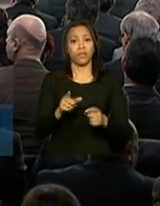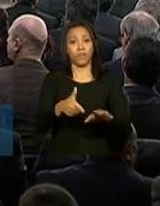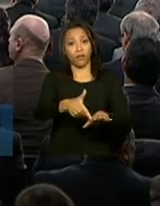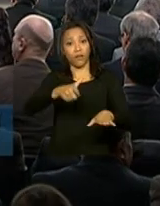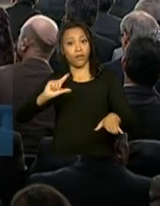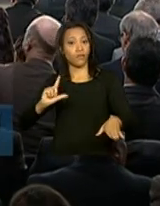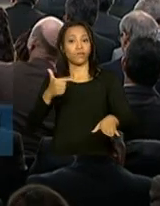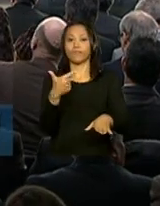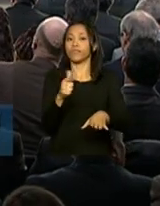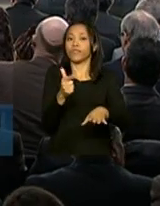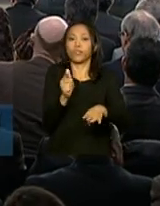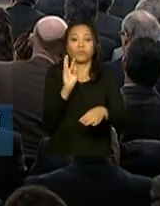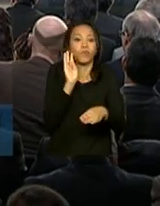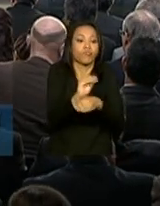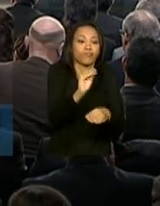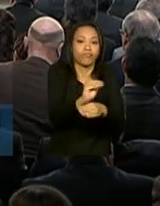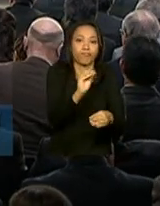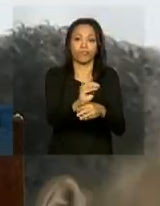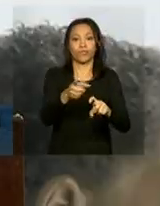excluídas do nosso país.